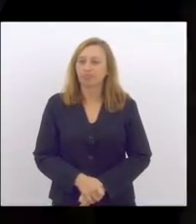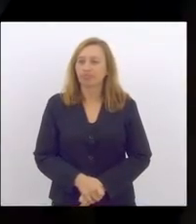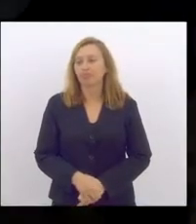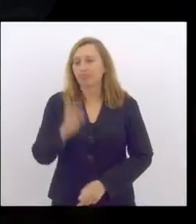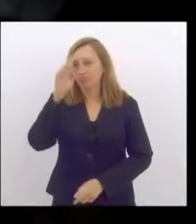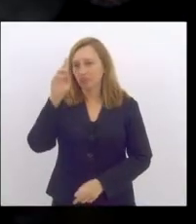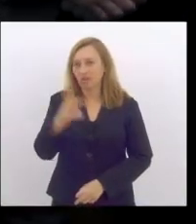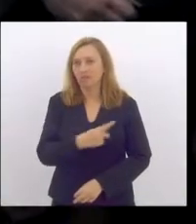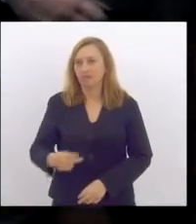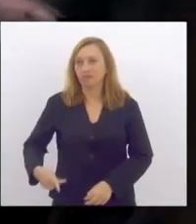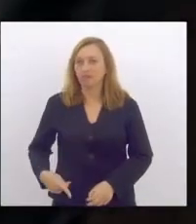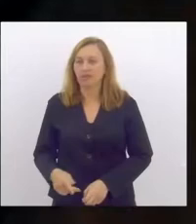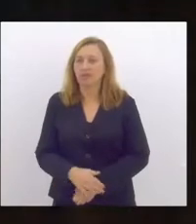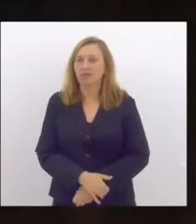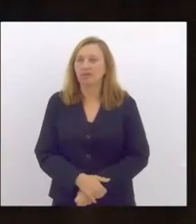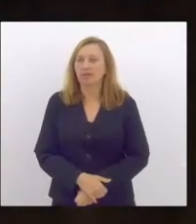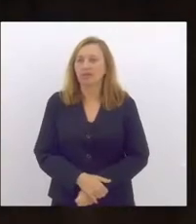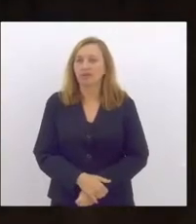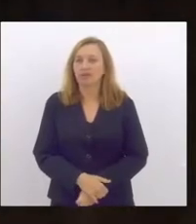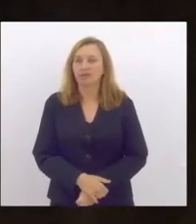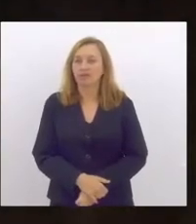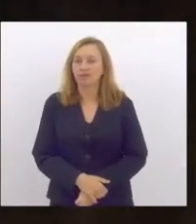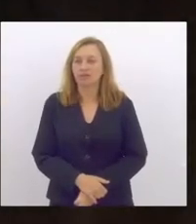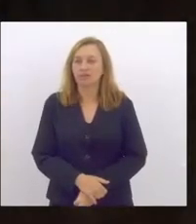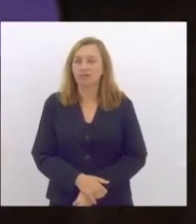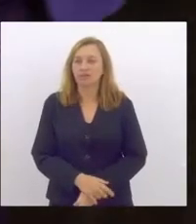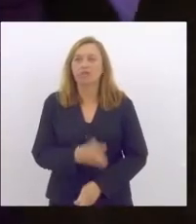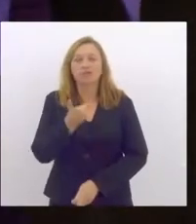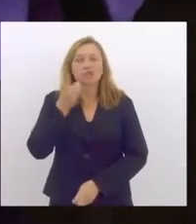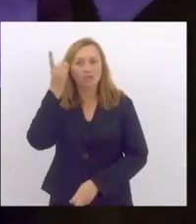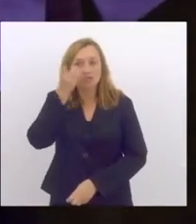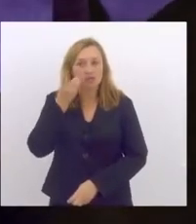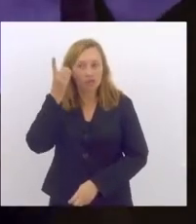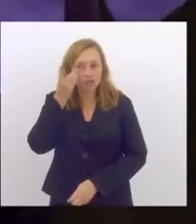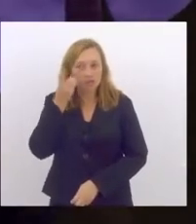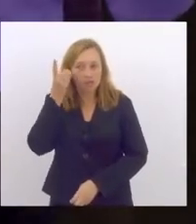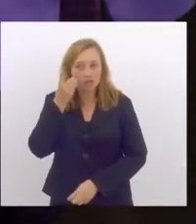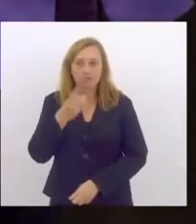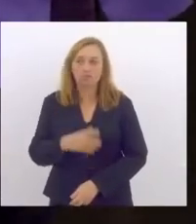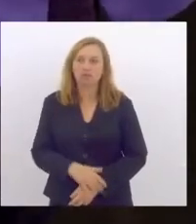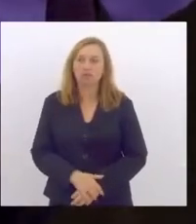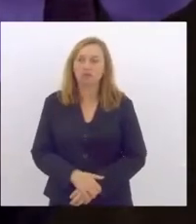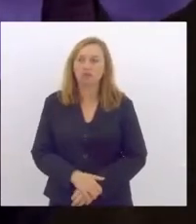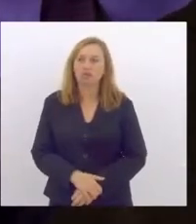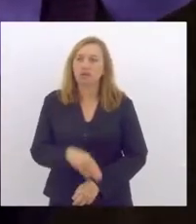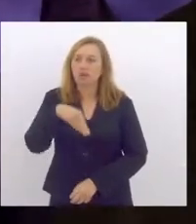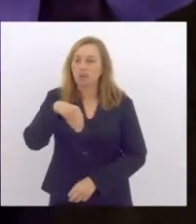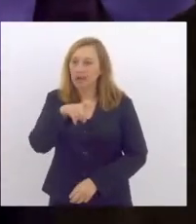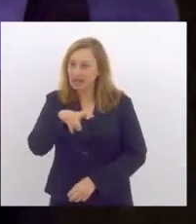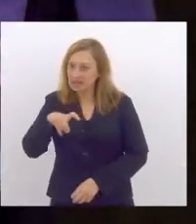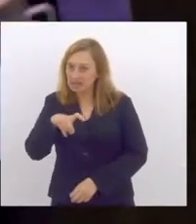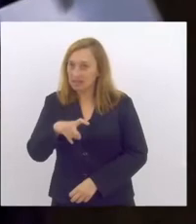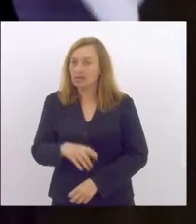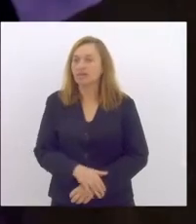Senhor presidente, o deputado Max